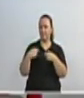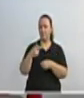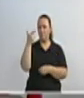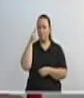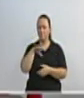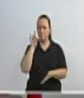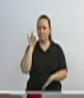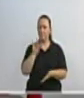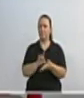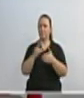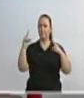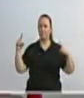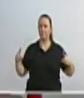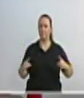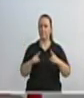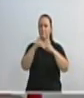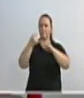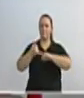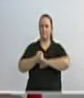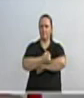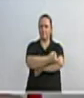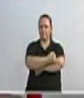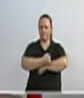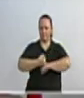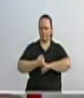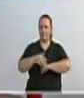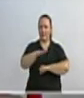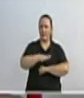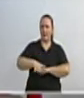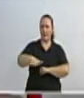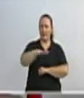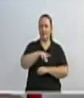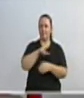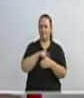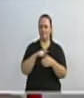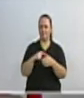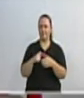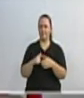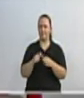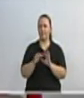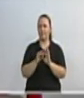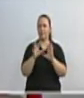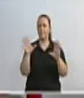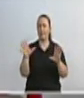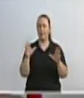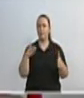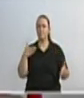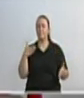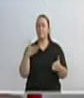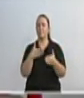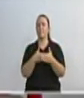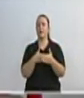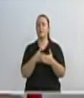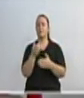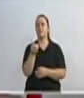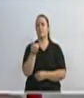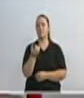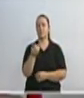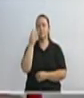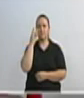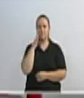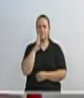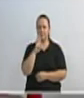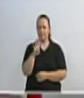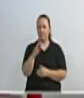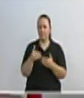de infraestrutura de suporte a telecomunicações em área urbana serão expedidas no máximo no prazo de 60 dias